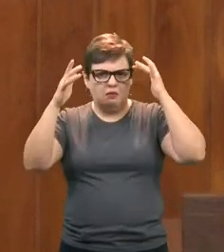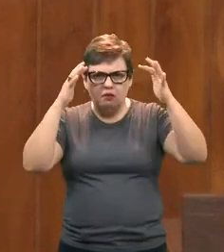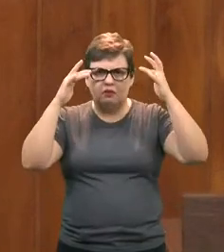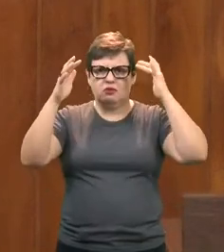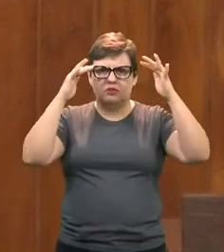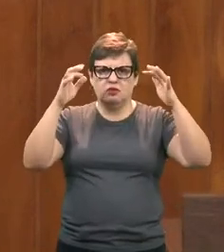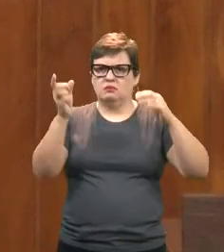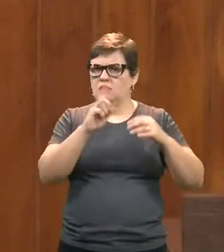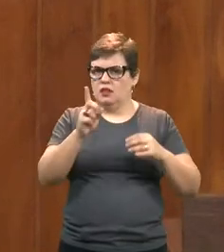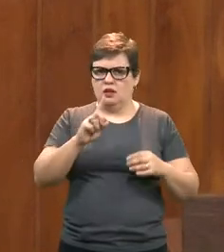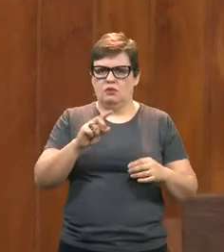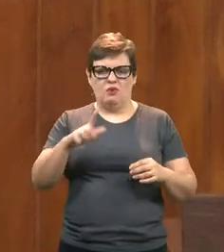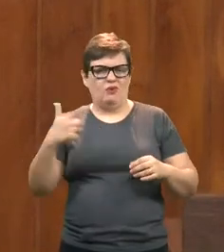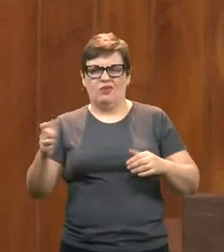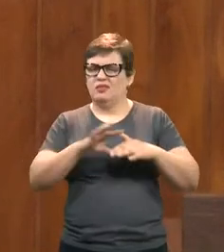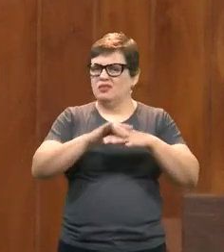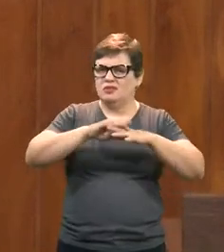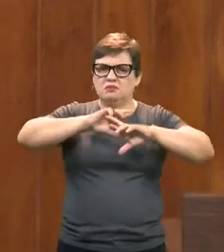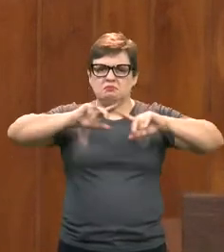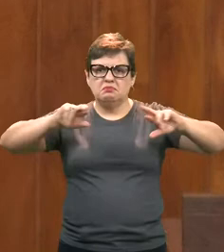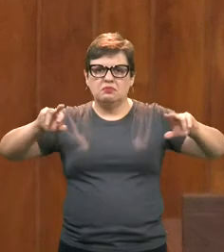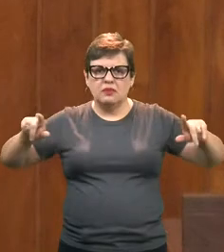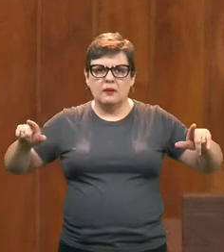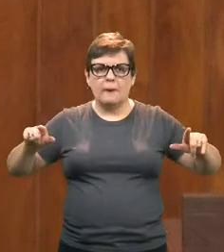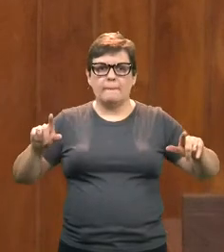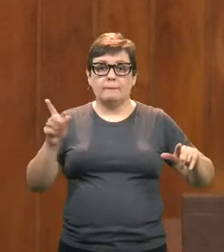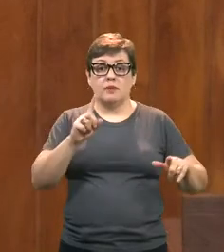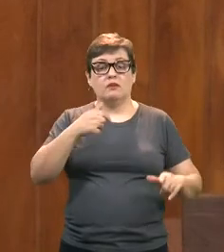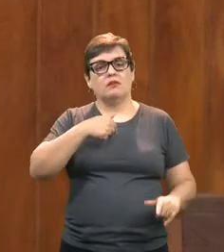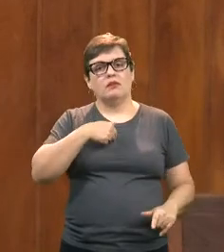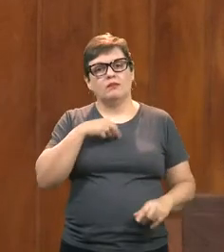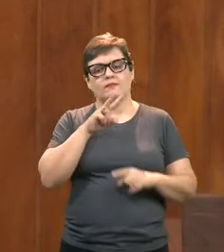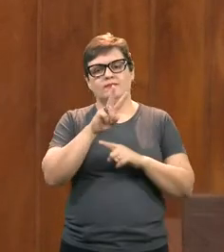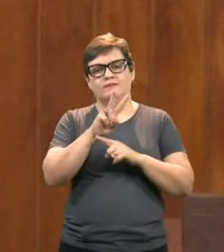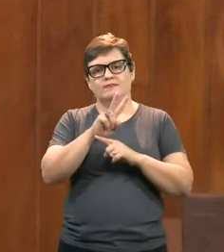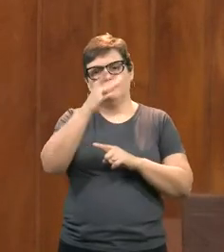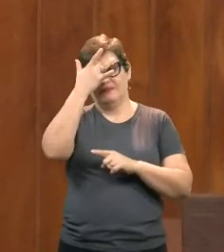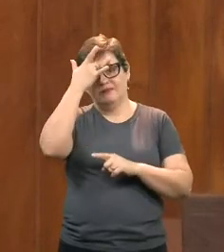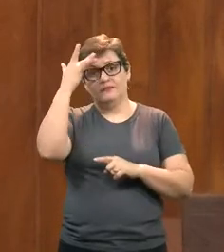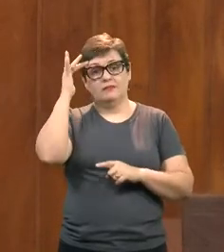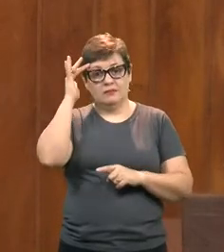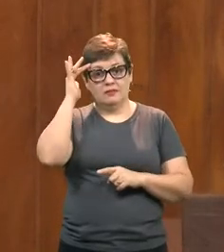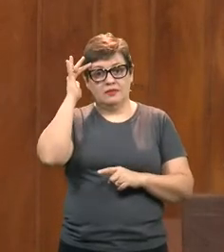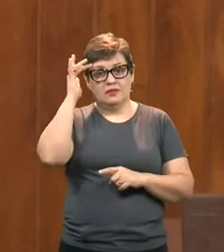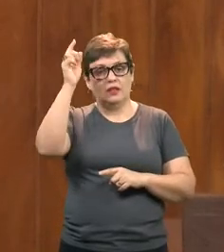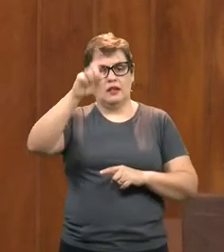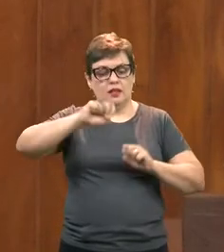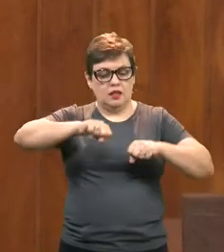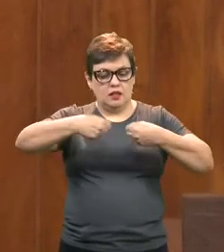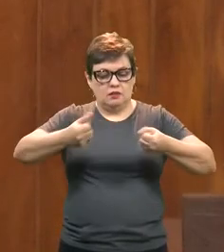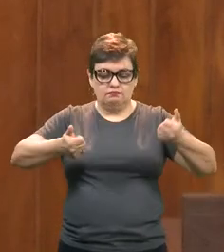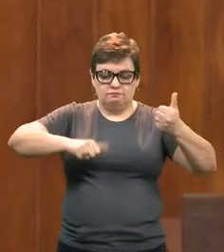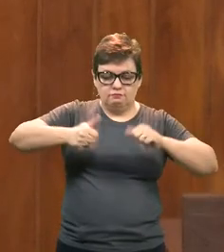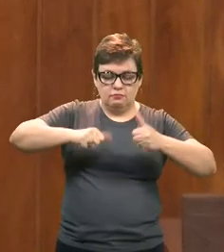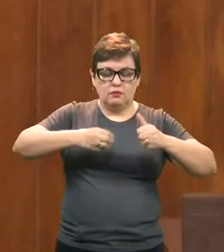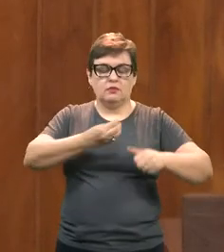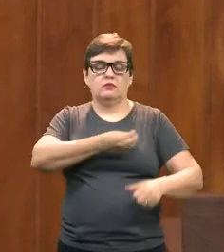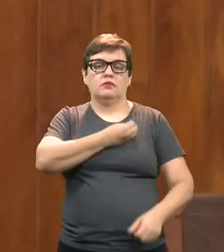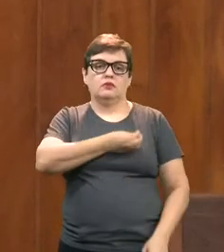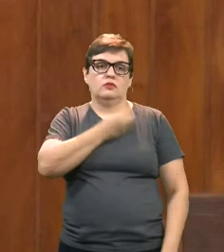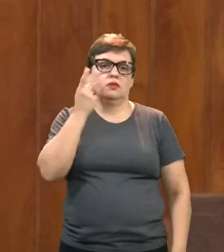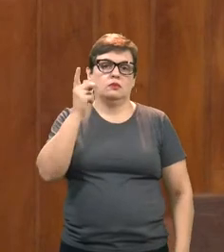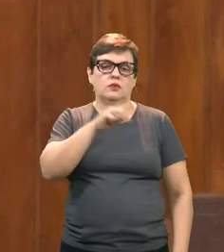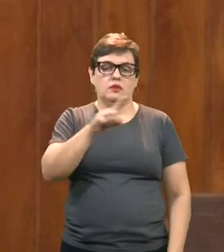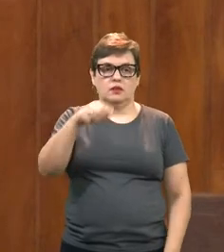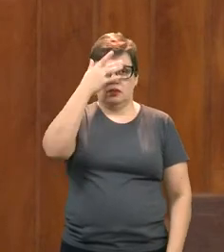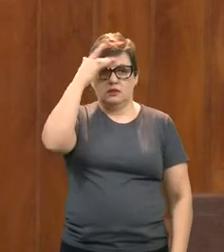Alzheimer, Parkinson? Não. Eu trato gente? O intuito é gerar qualidade de vida. Quem